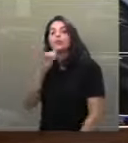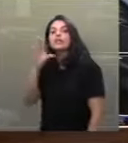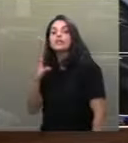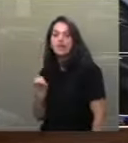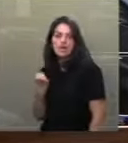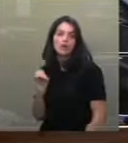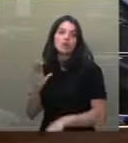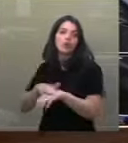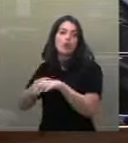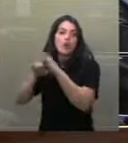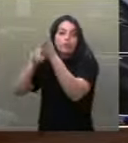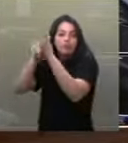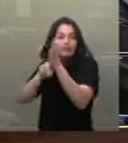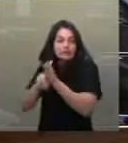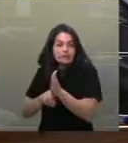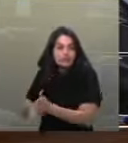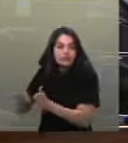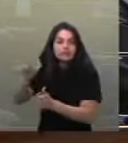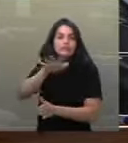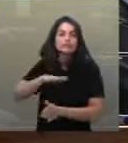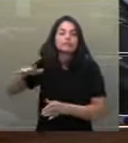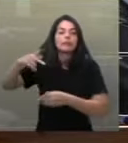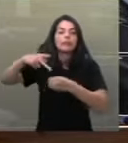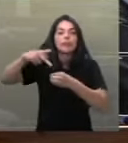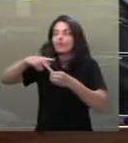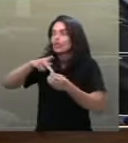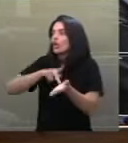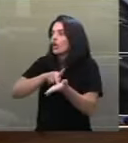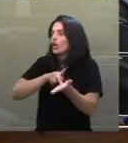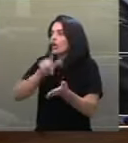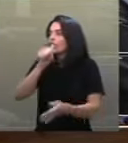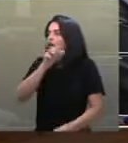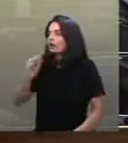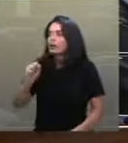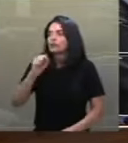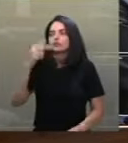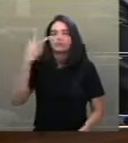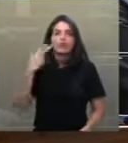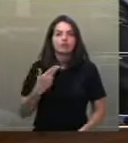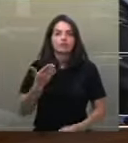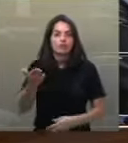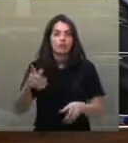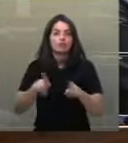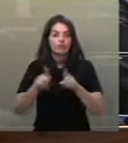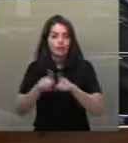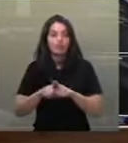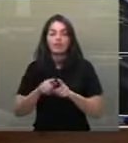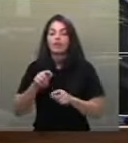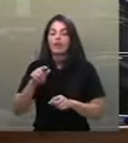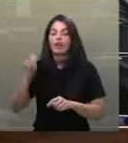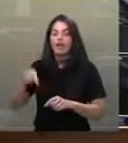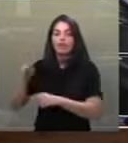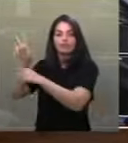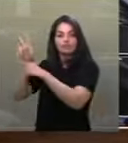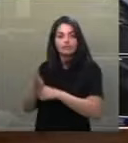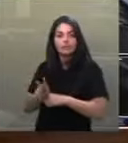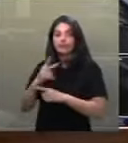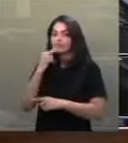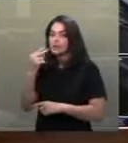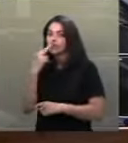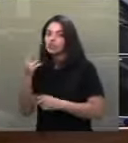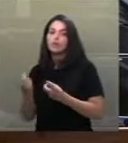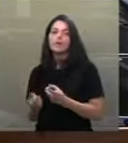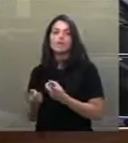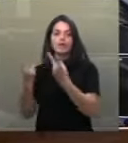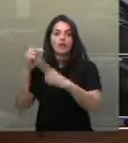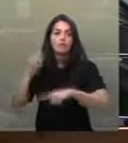a pesquisa e lavra das jazidas de petróleo e gás natural, a refinação do petróleo nacional e estrangeiro e a importação e exportação de